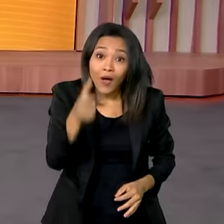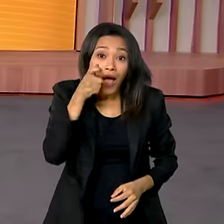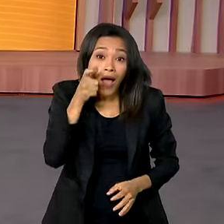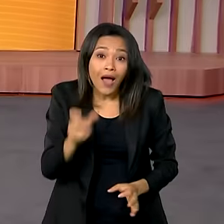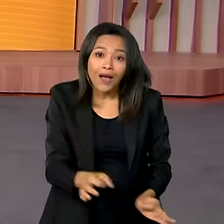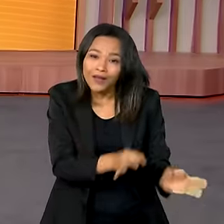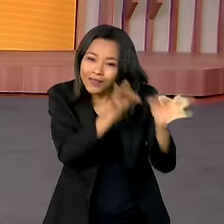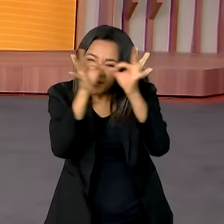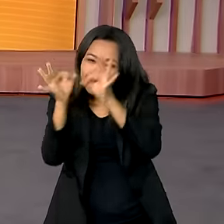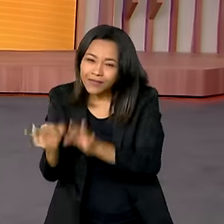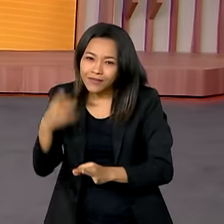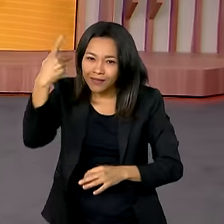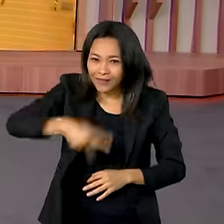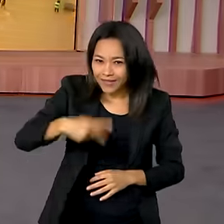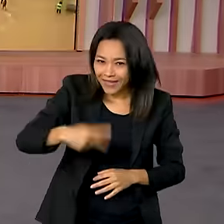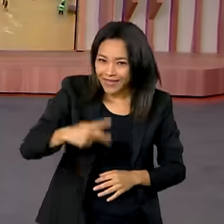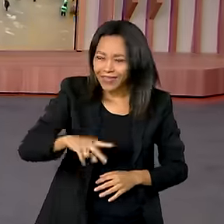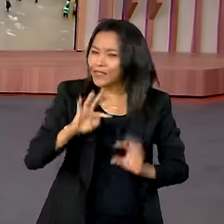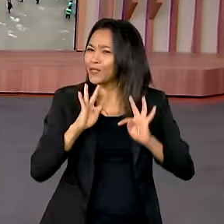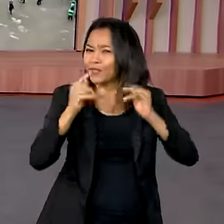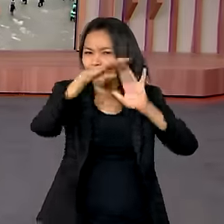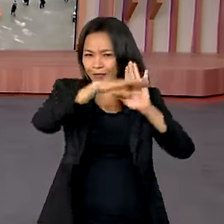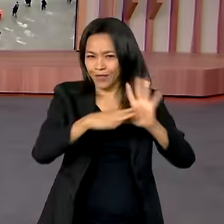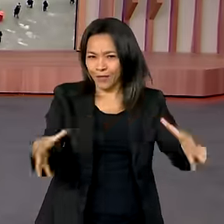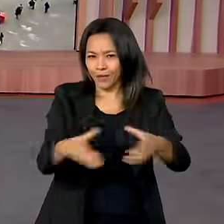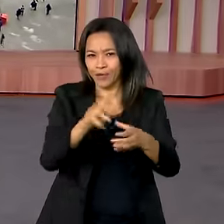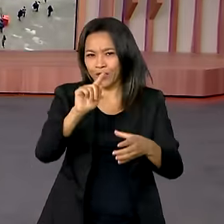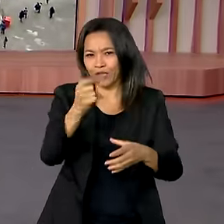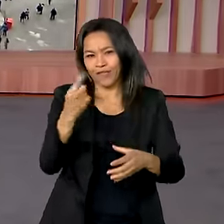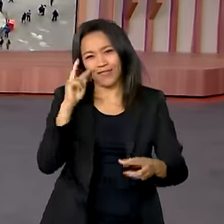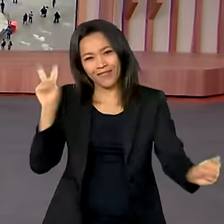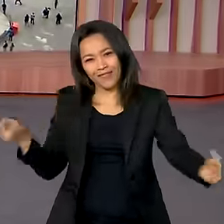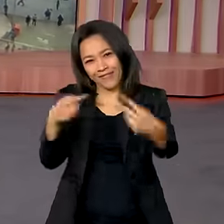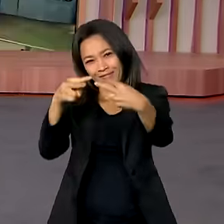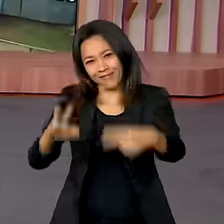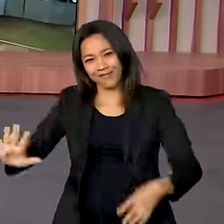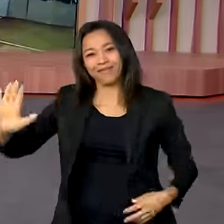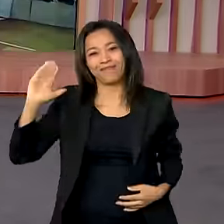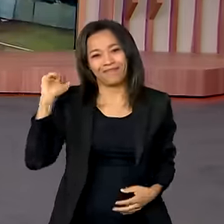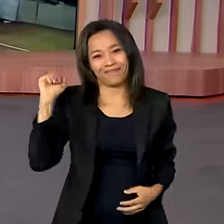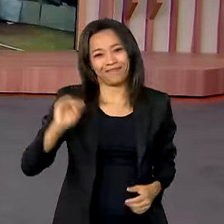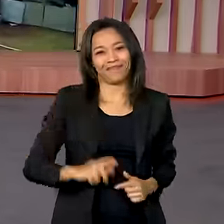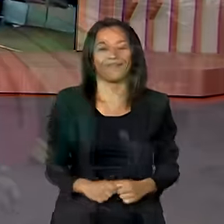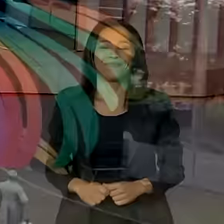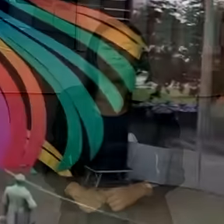por aqui o canal GOV e toda a nossa programação do G20. Até a próxima. Tchau!